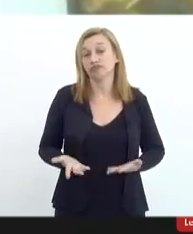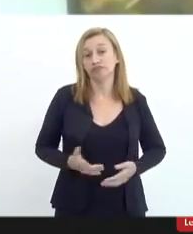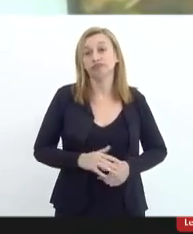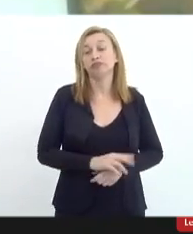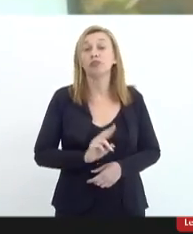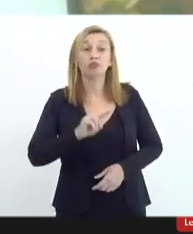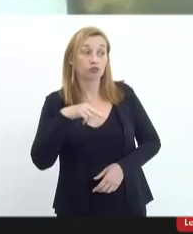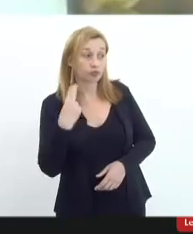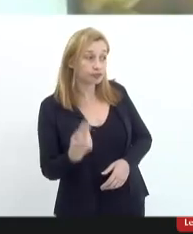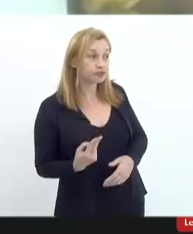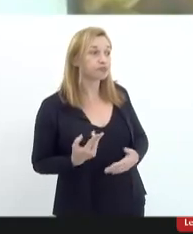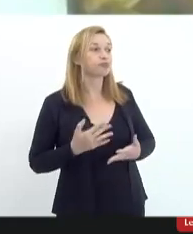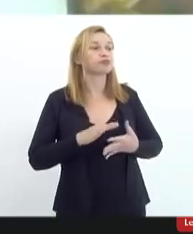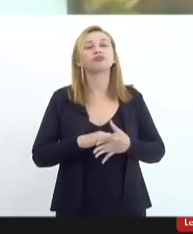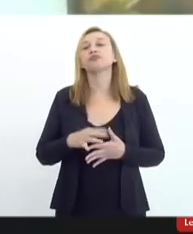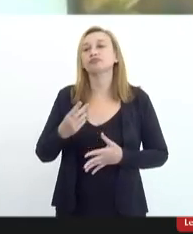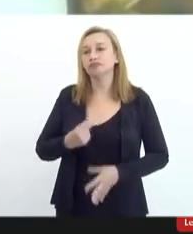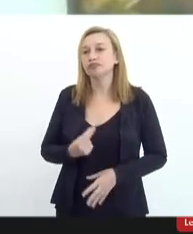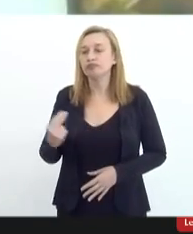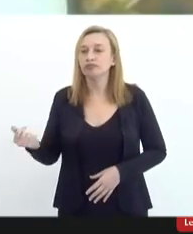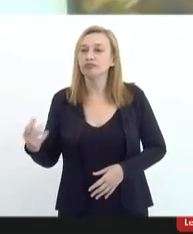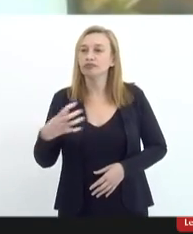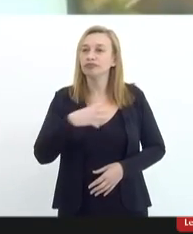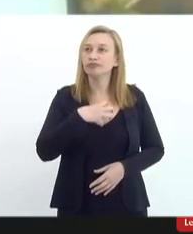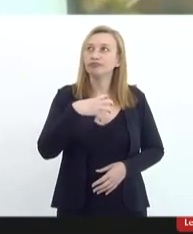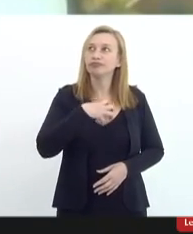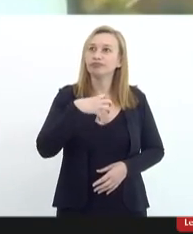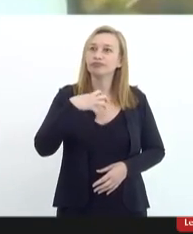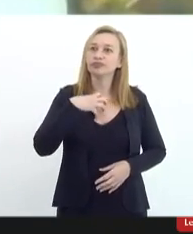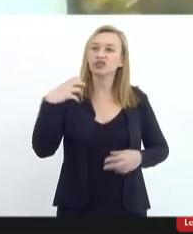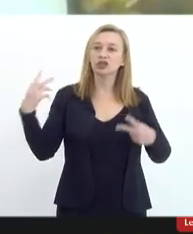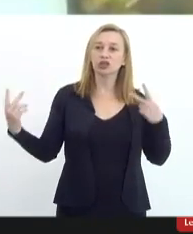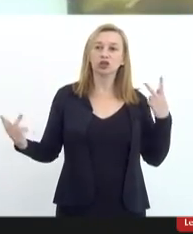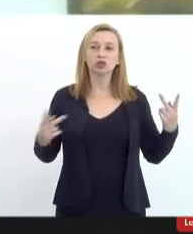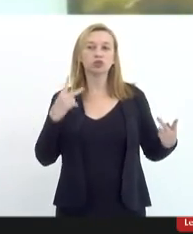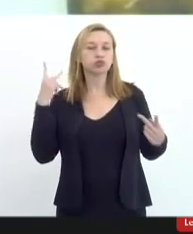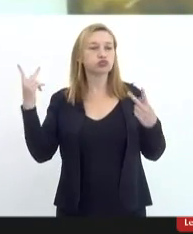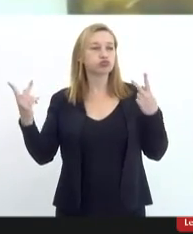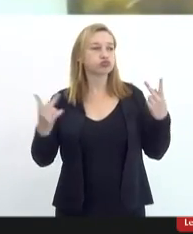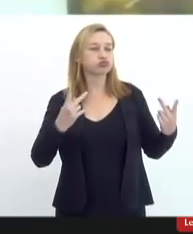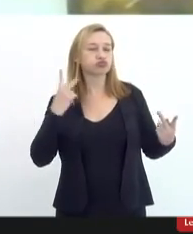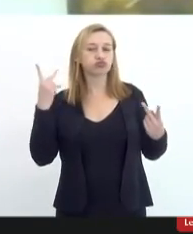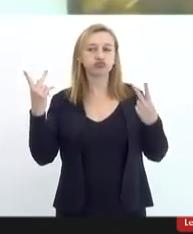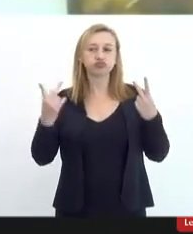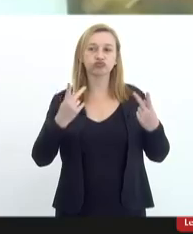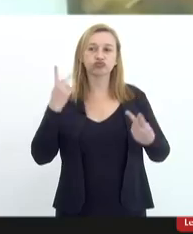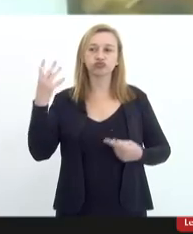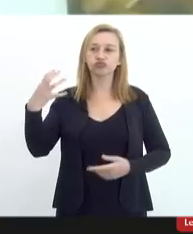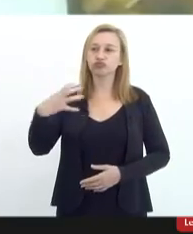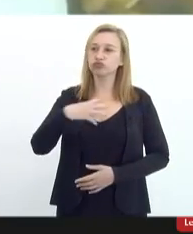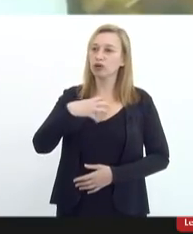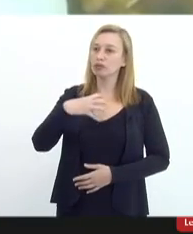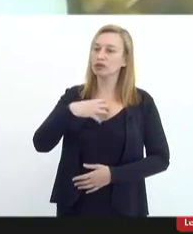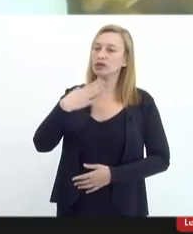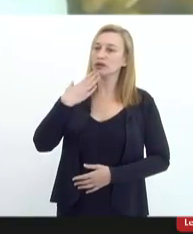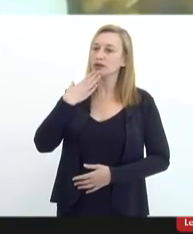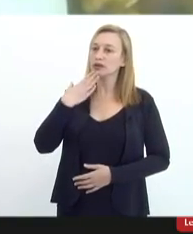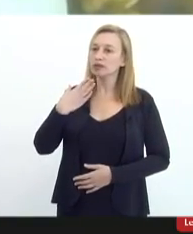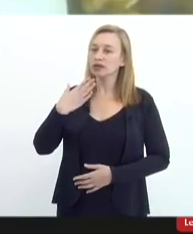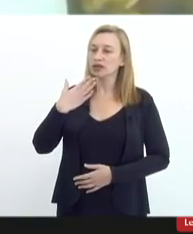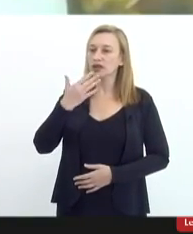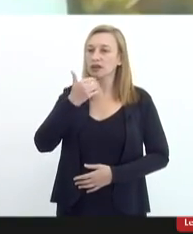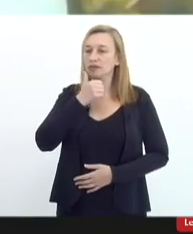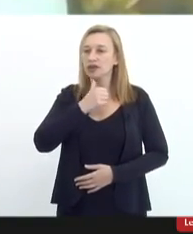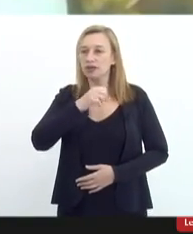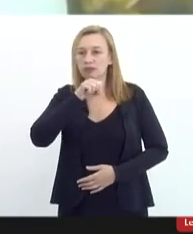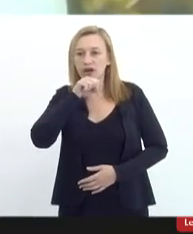Ou quando eu saio e sinto a brisa no meu rosto, ou um vento, eu vou pedir a bênção de minha mãe Iansã,